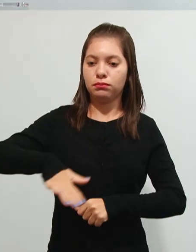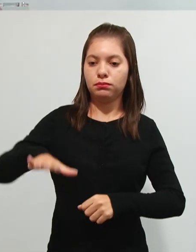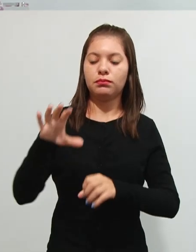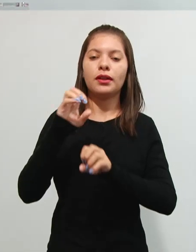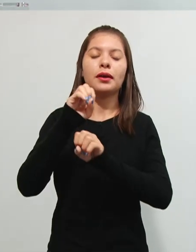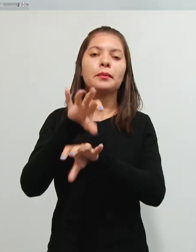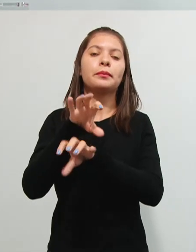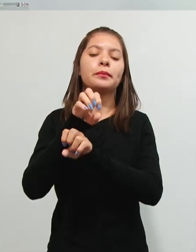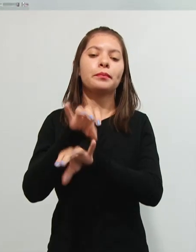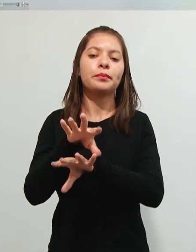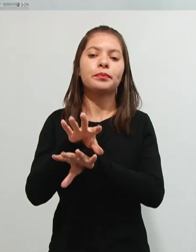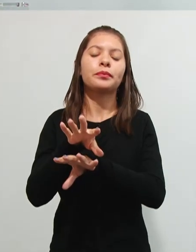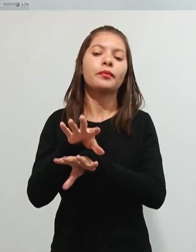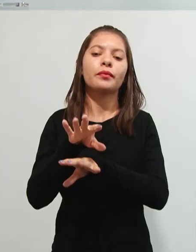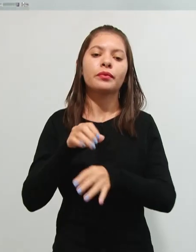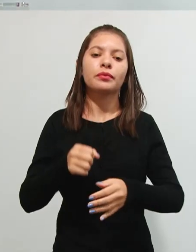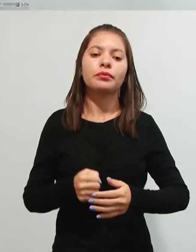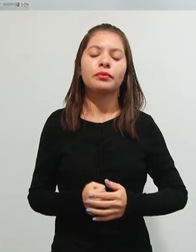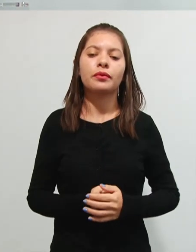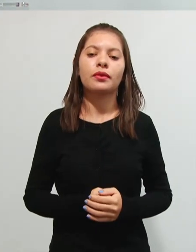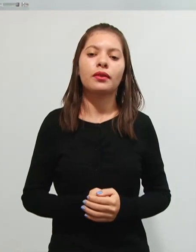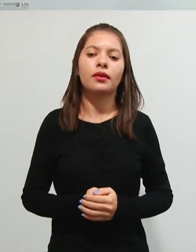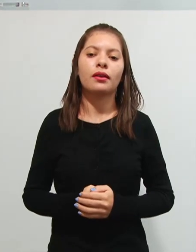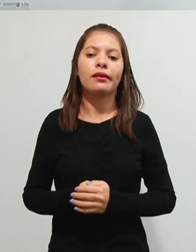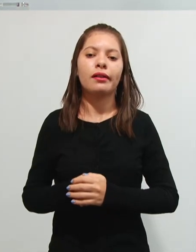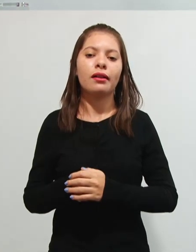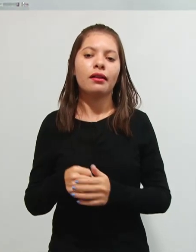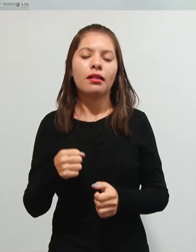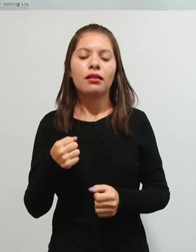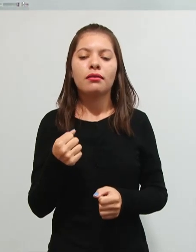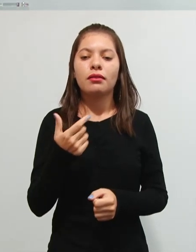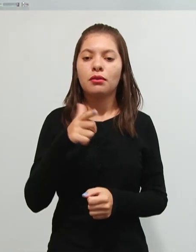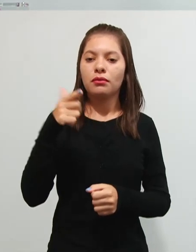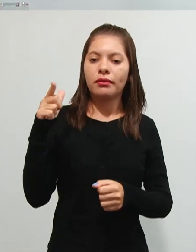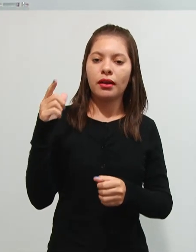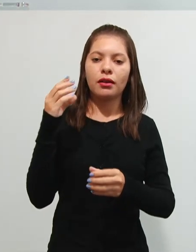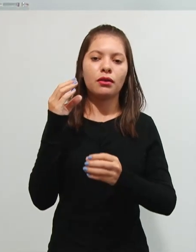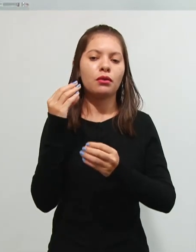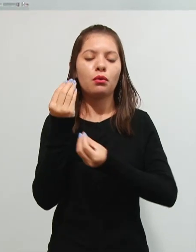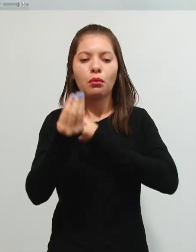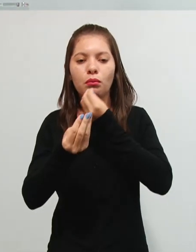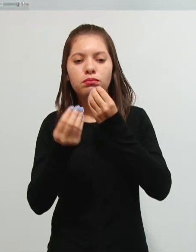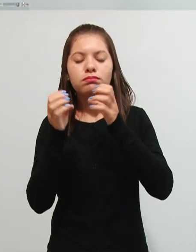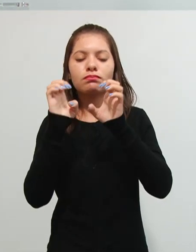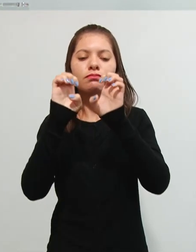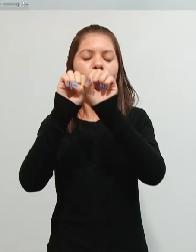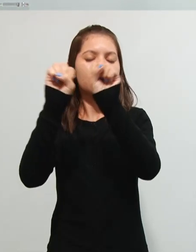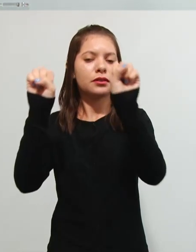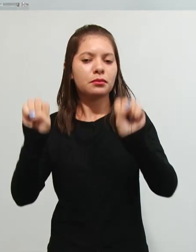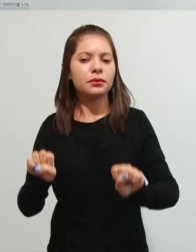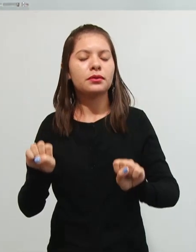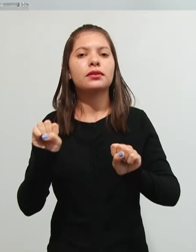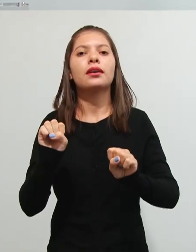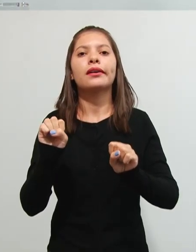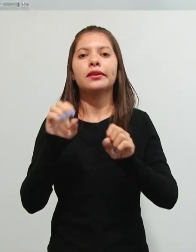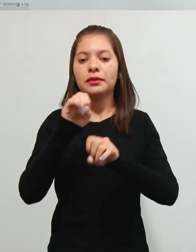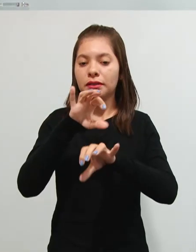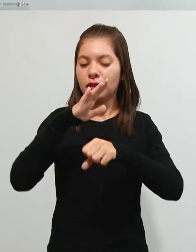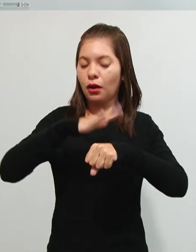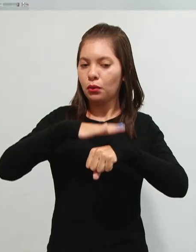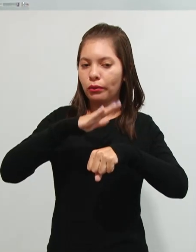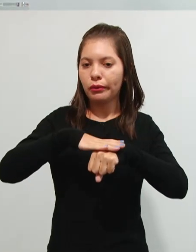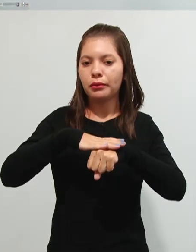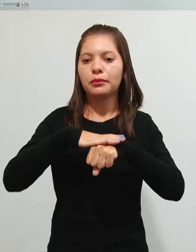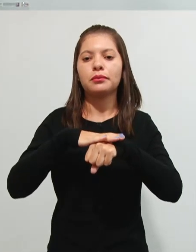sistematizada, que acredita que não há como sistematizar um ensino tão autônomo assim para o estudante,